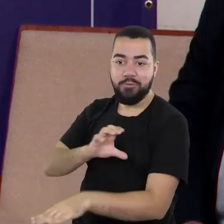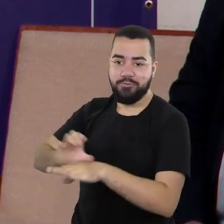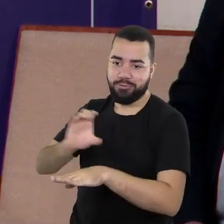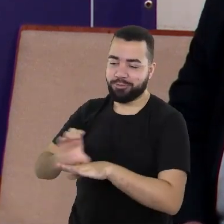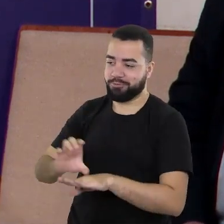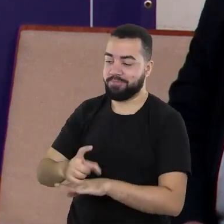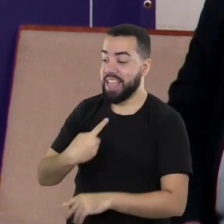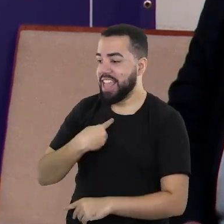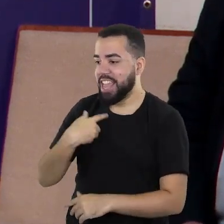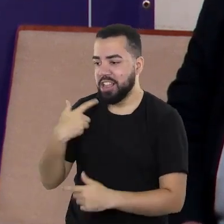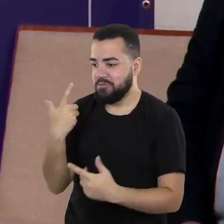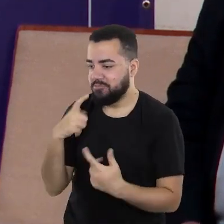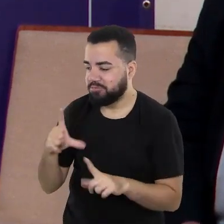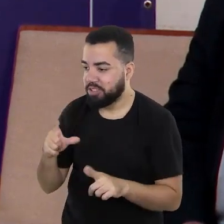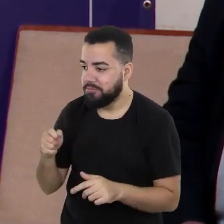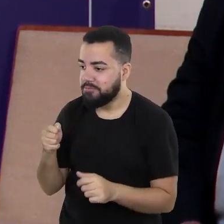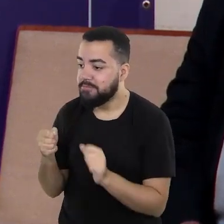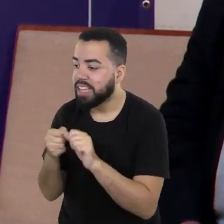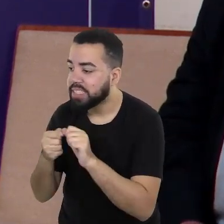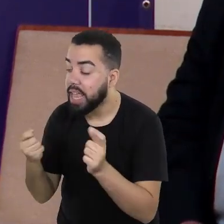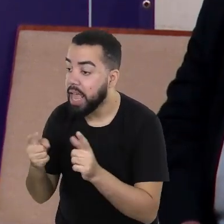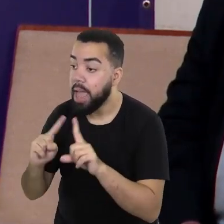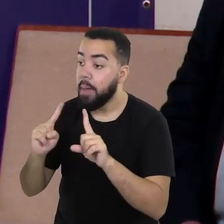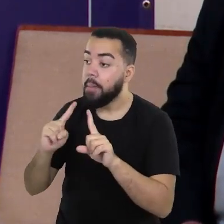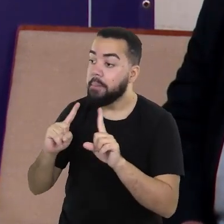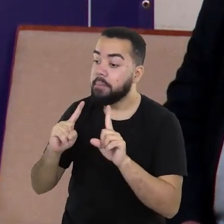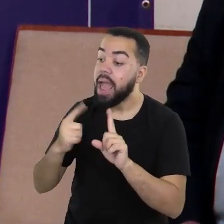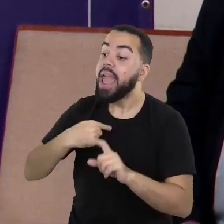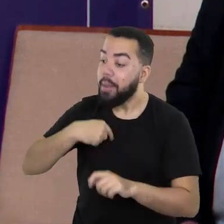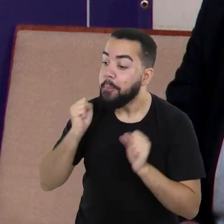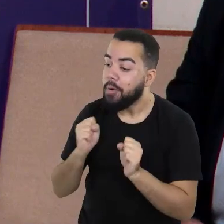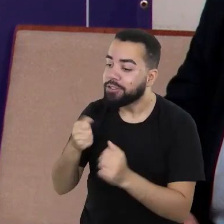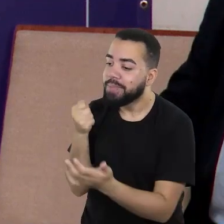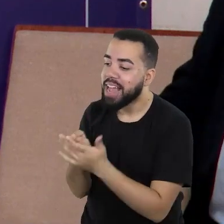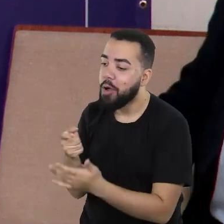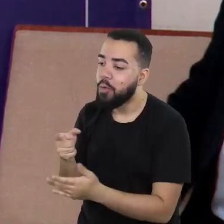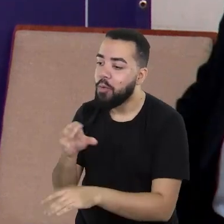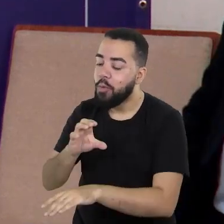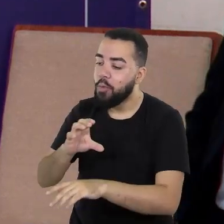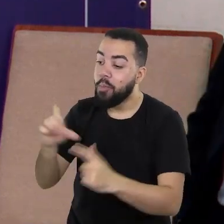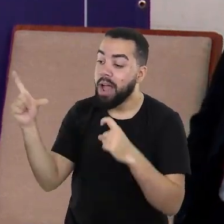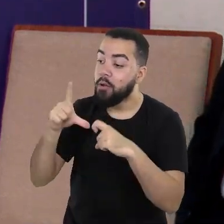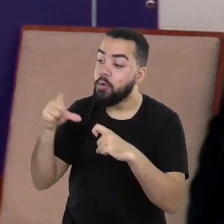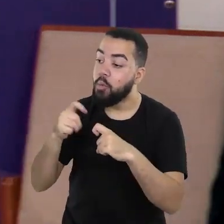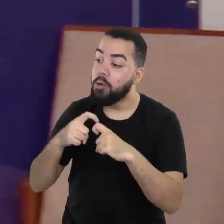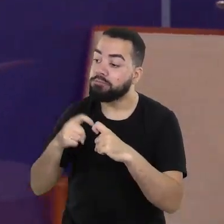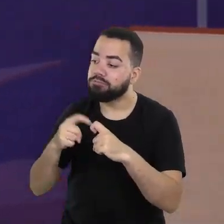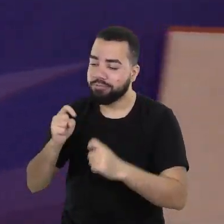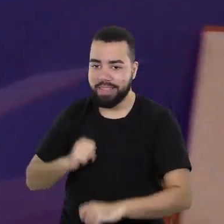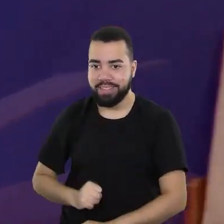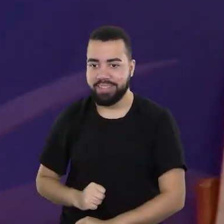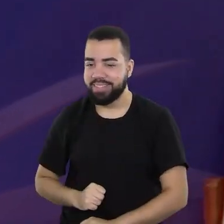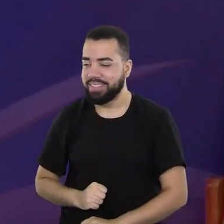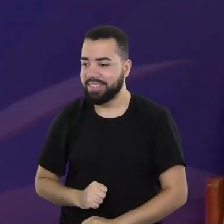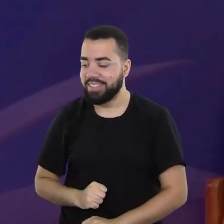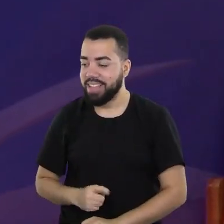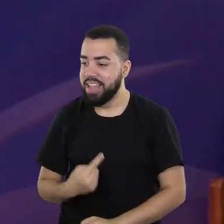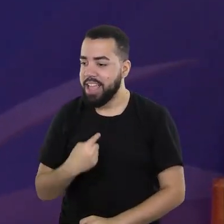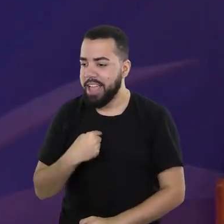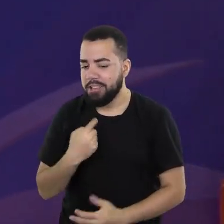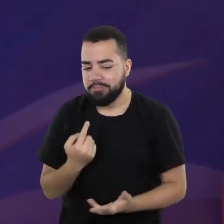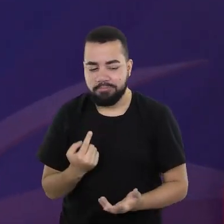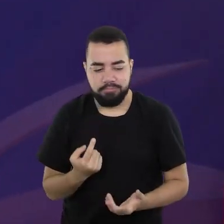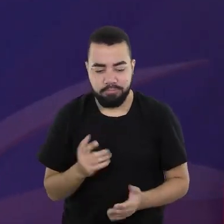Eu não posso fazer nada por você, mas eu posso pagar uma consulta para você. Eu não posso fazer nada por você, mas eu posso também